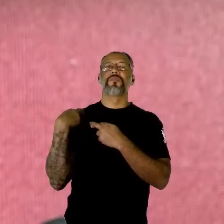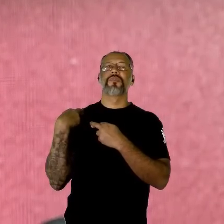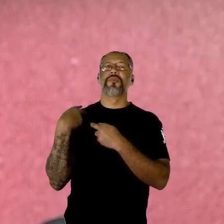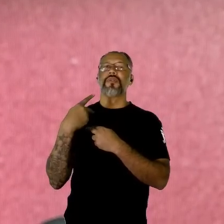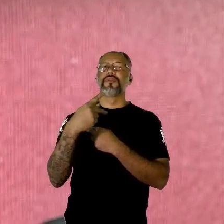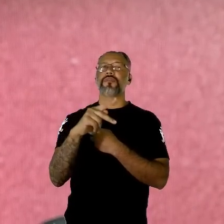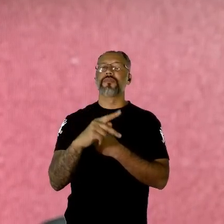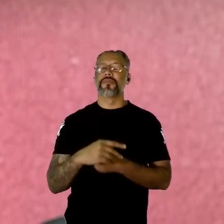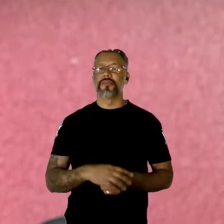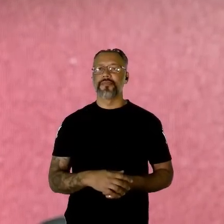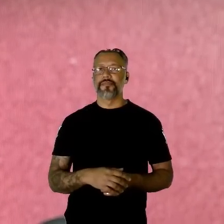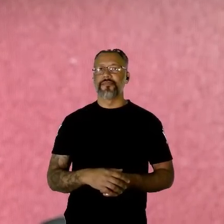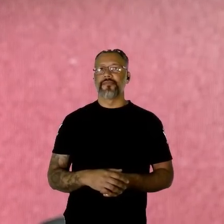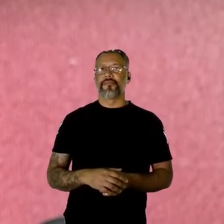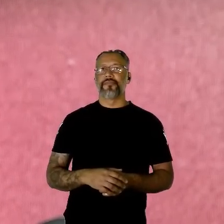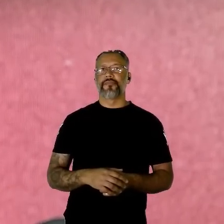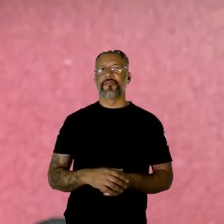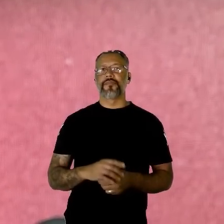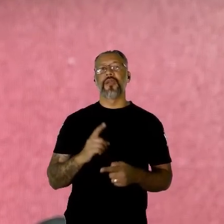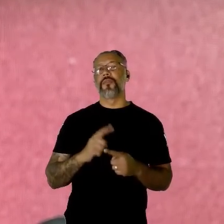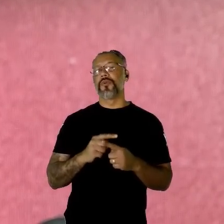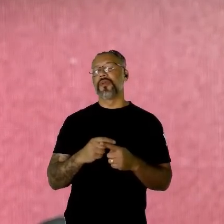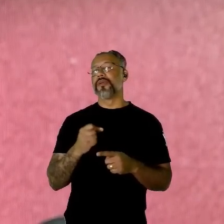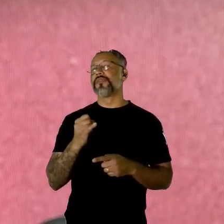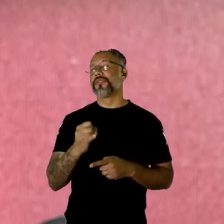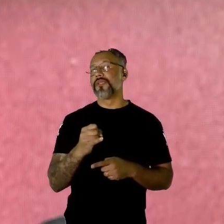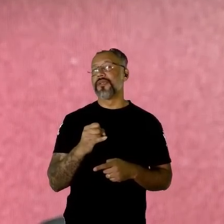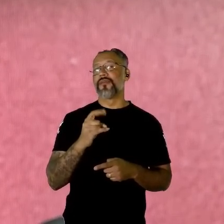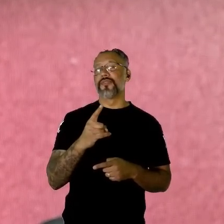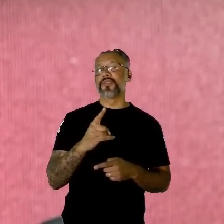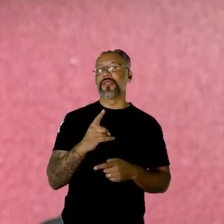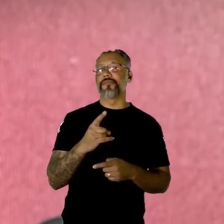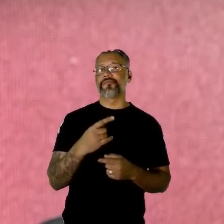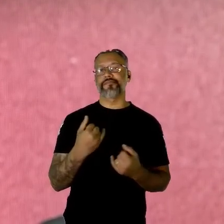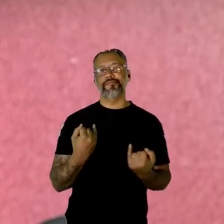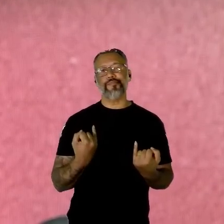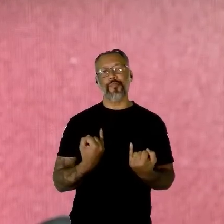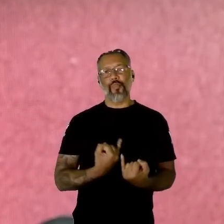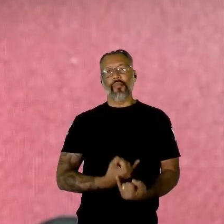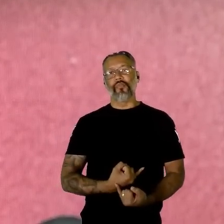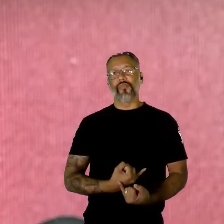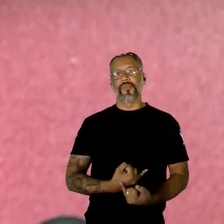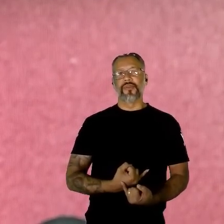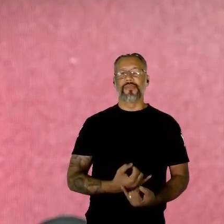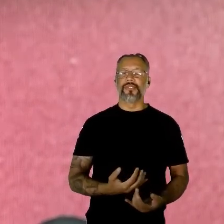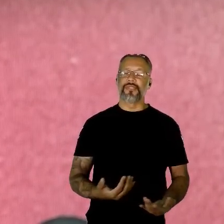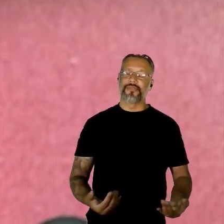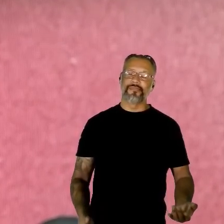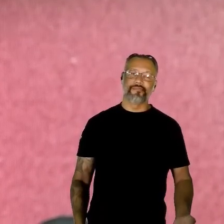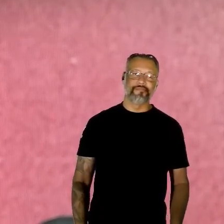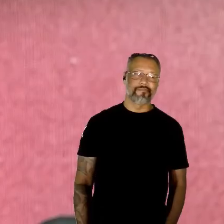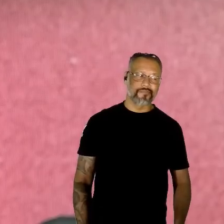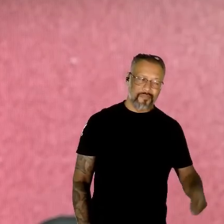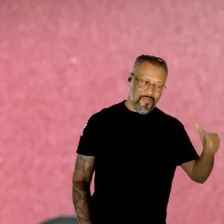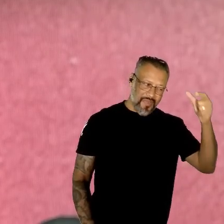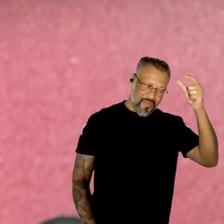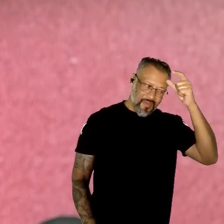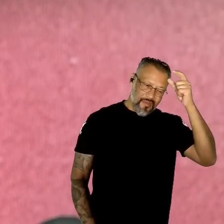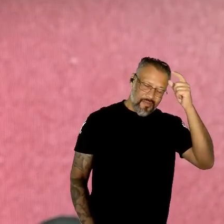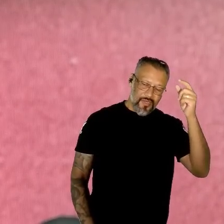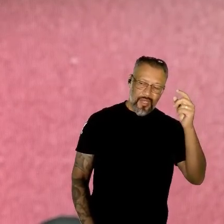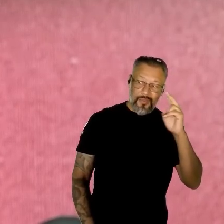porque se você não for cheio alguma coisa vai ocupar a sua vida